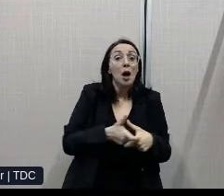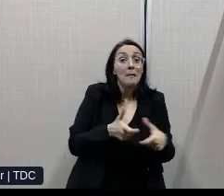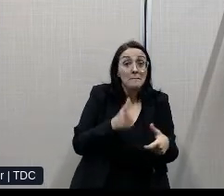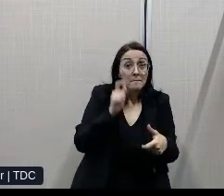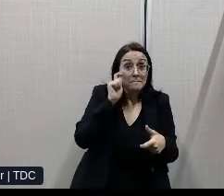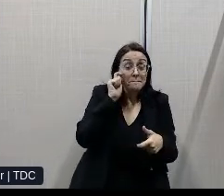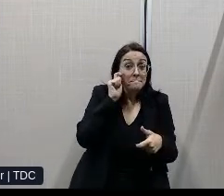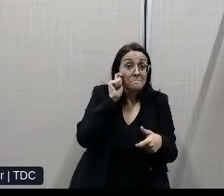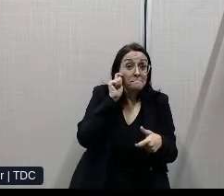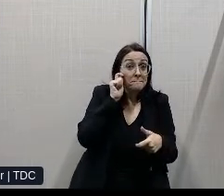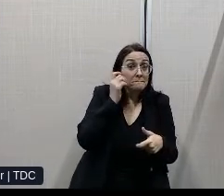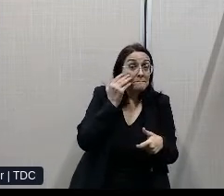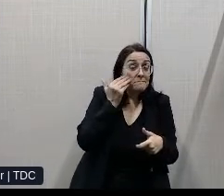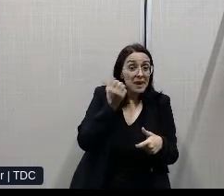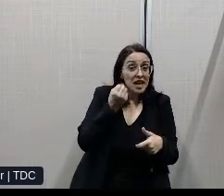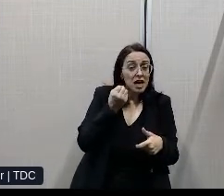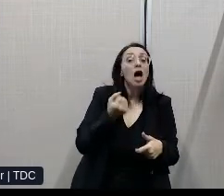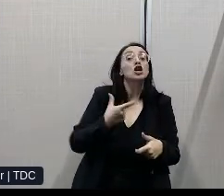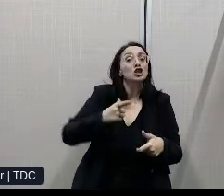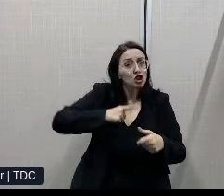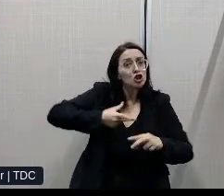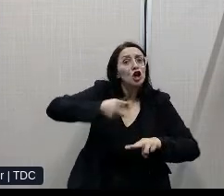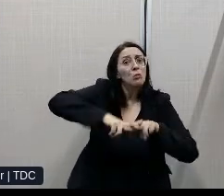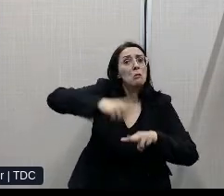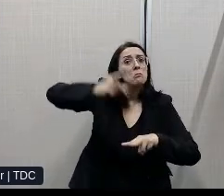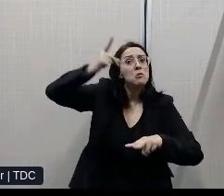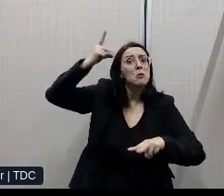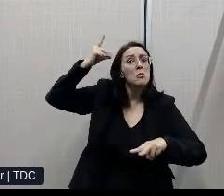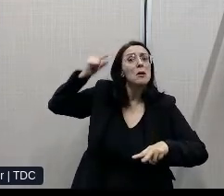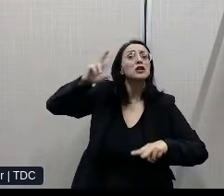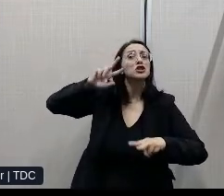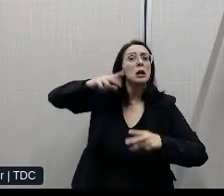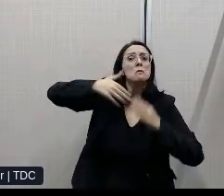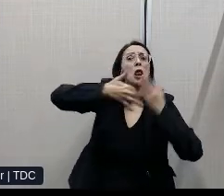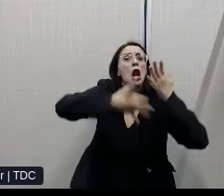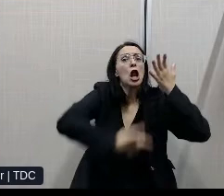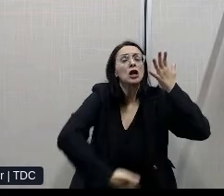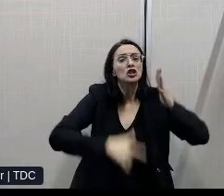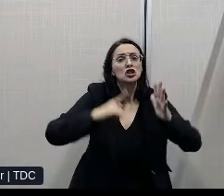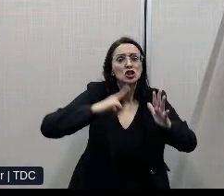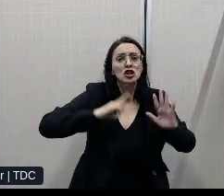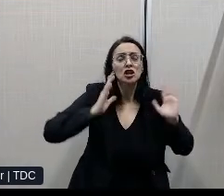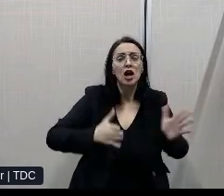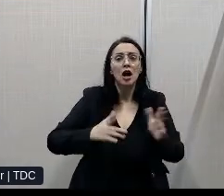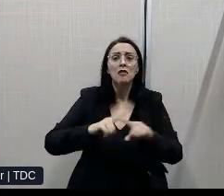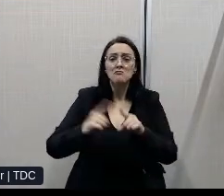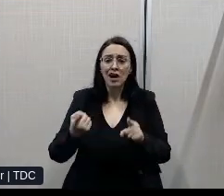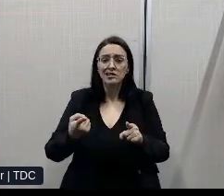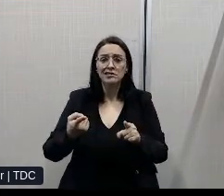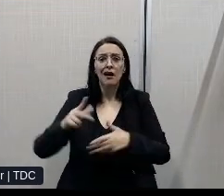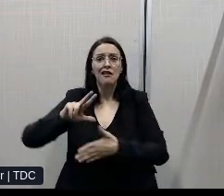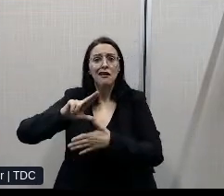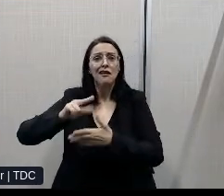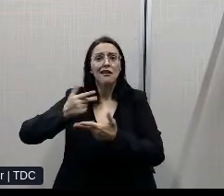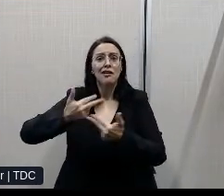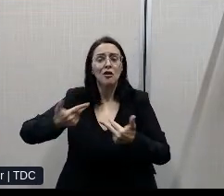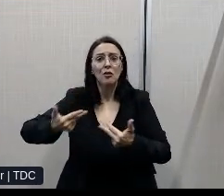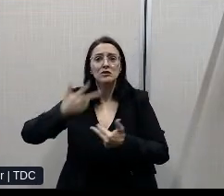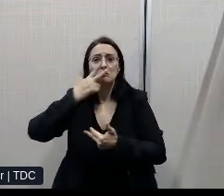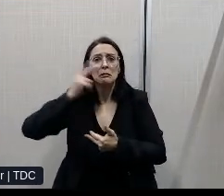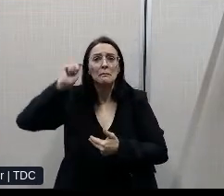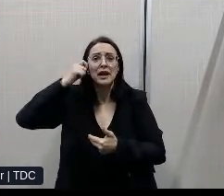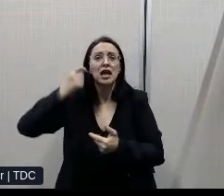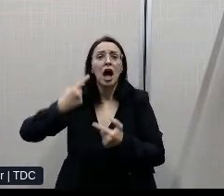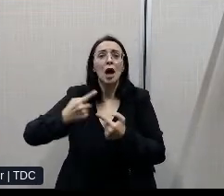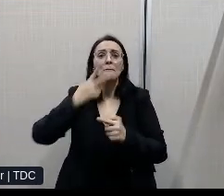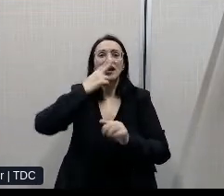brancas tivessem um histórico criminal muito mais extenso do que as pessoas negras e hispânicas. Então, esse sistema tinha um viés, que é